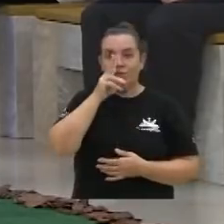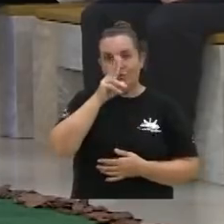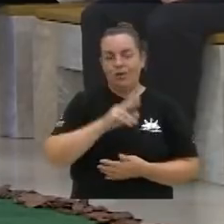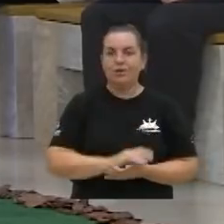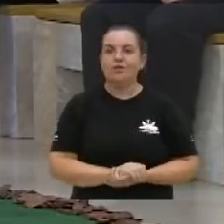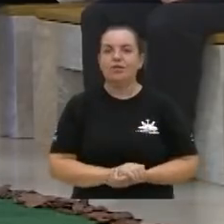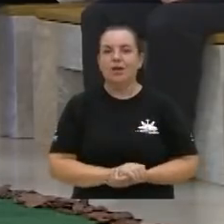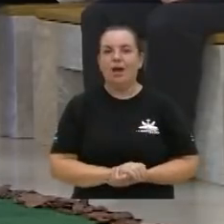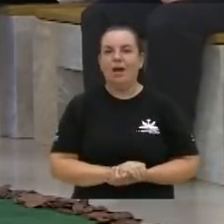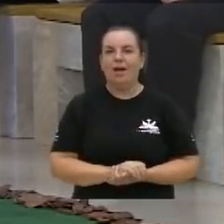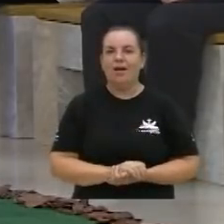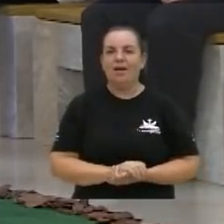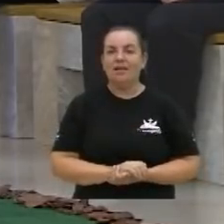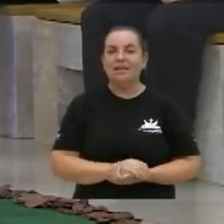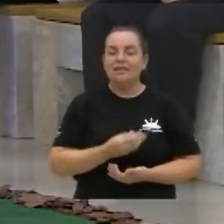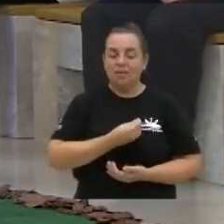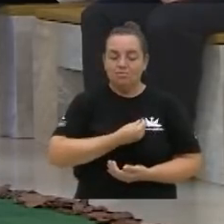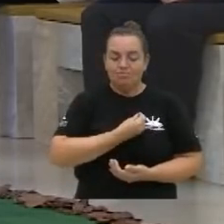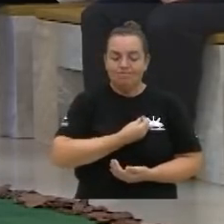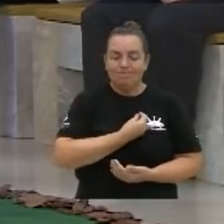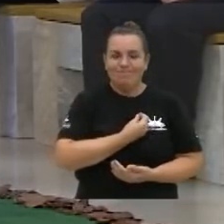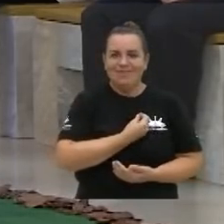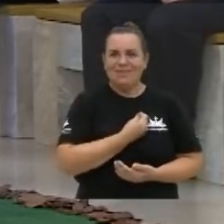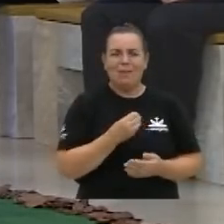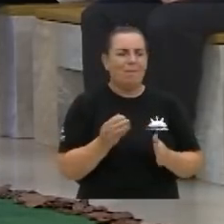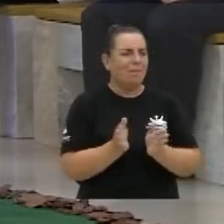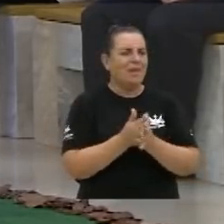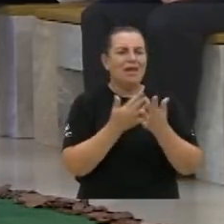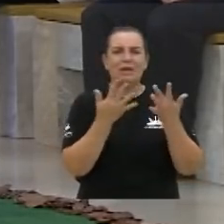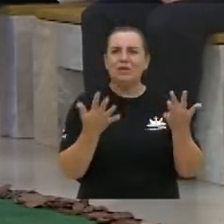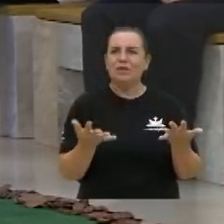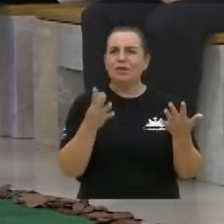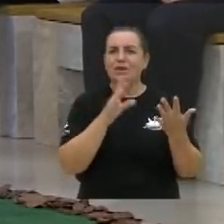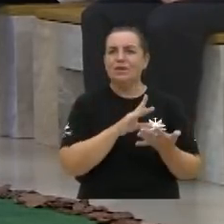Que presença gratificante